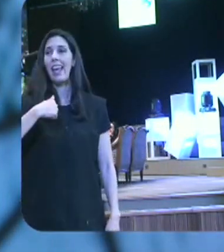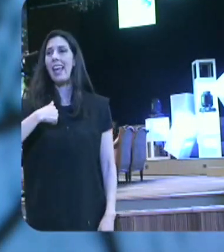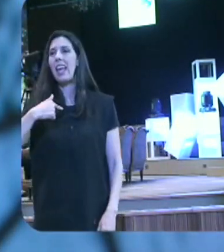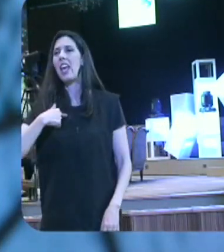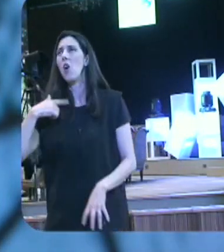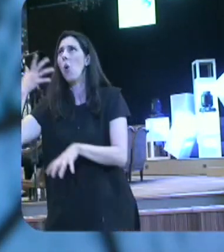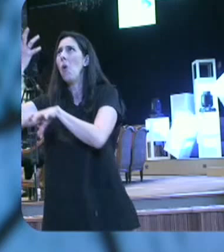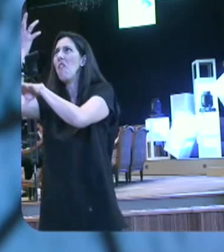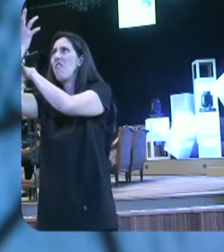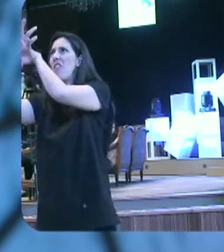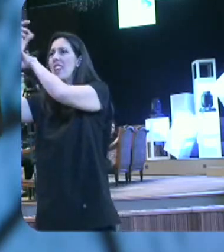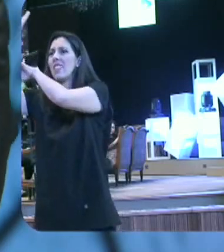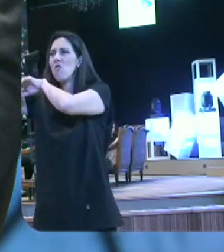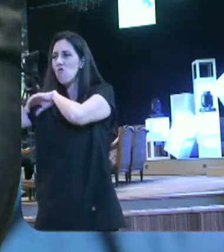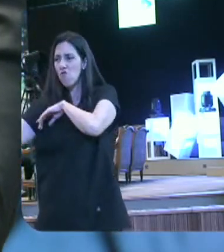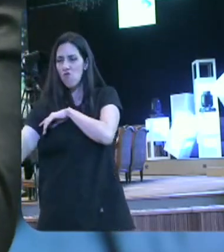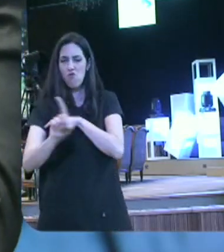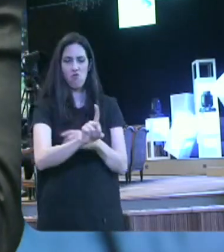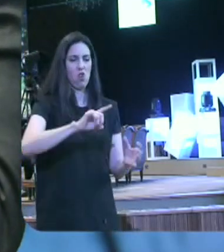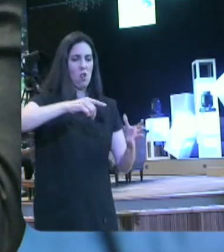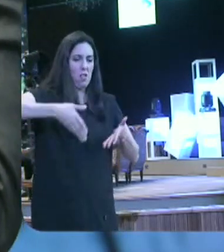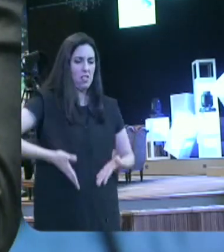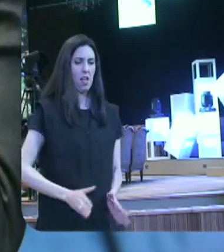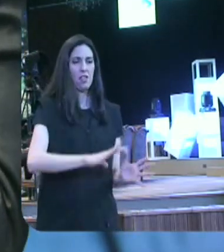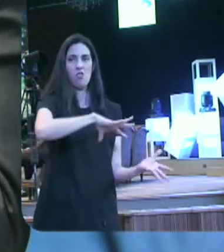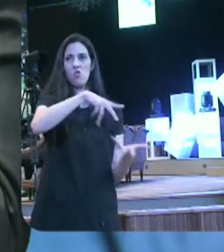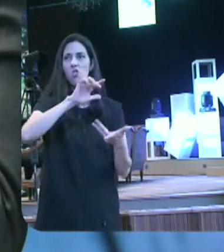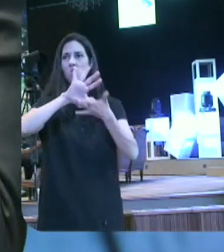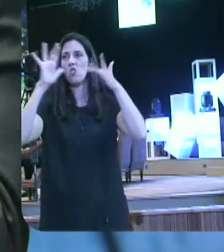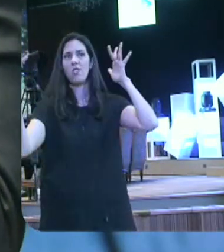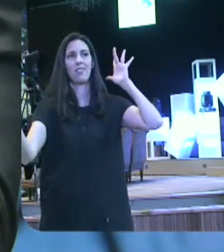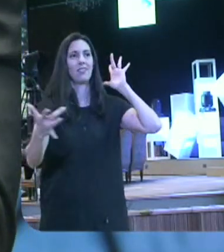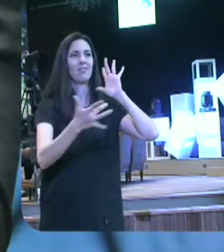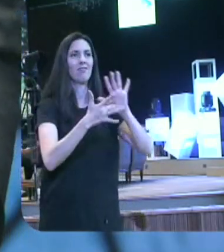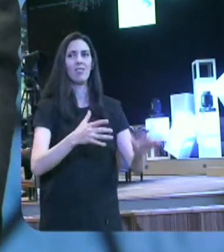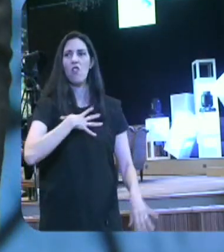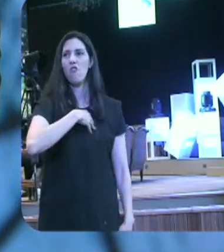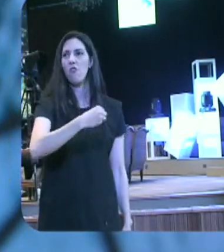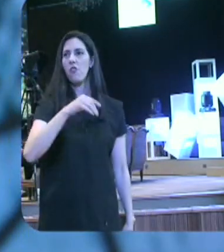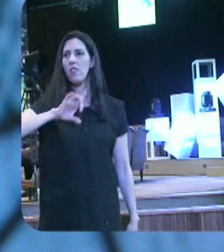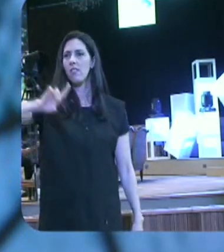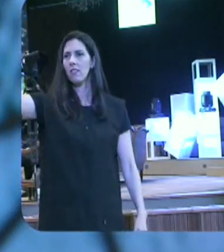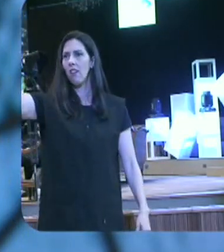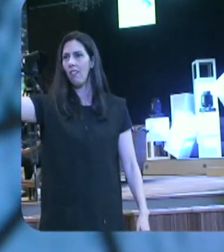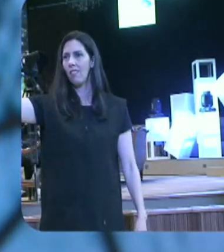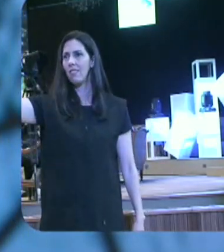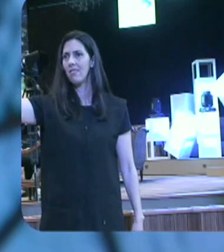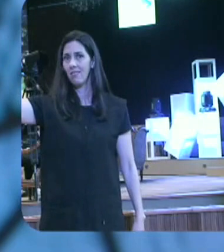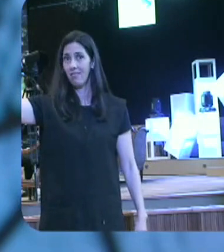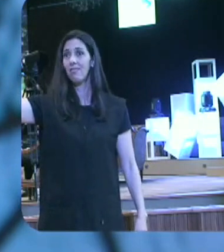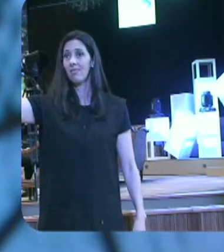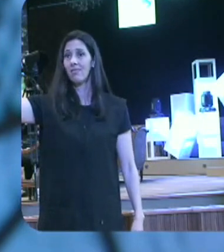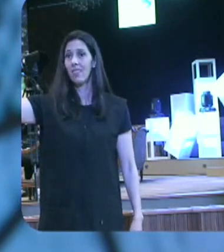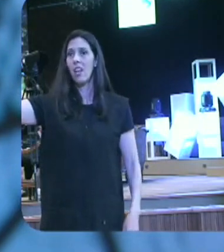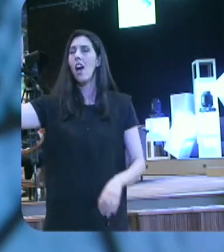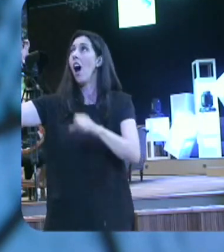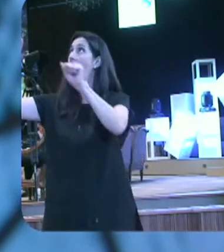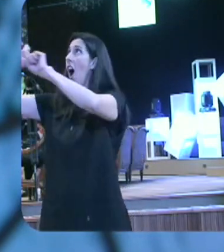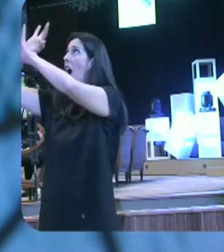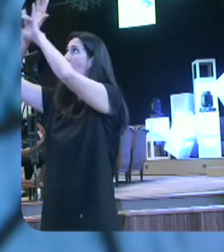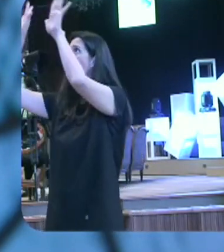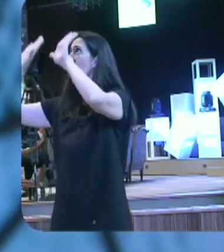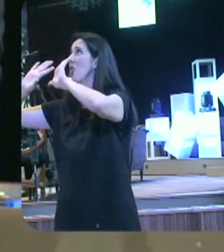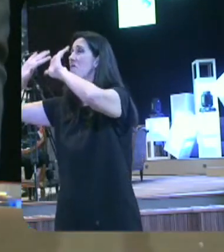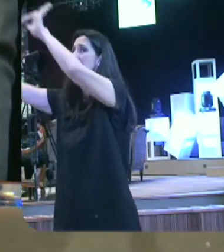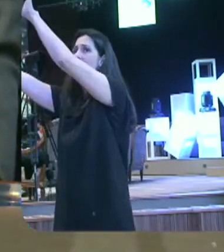para caber na forma humana e nasceu aqui como Jesus, o nosso Salvador. E não apenas nasceu